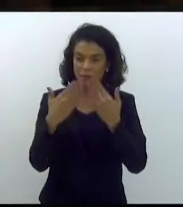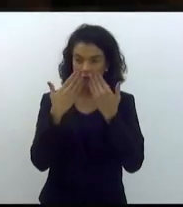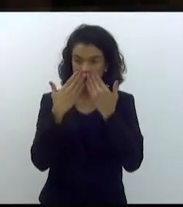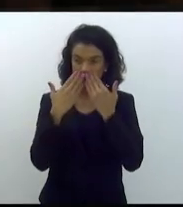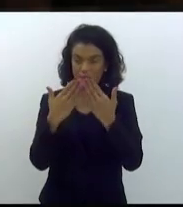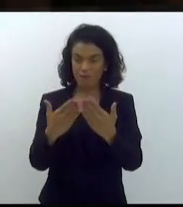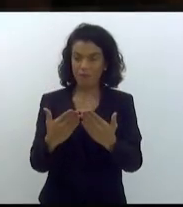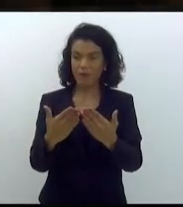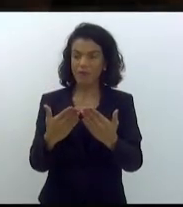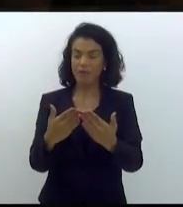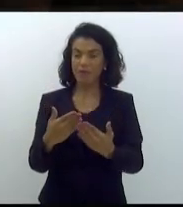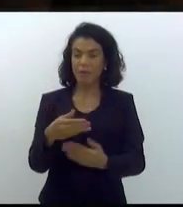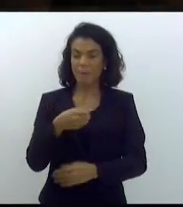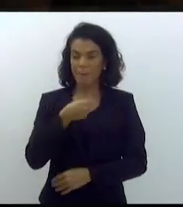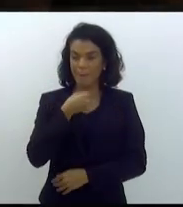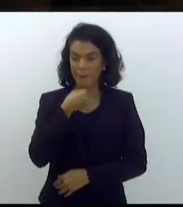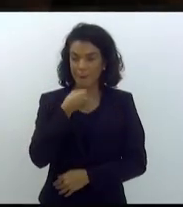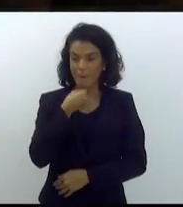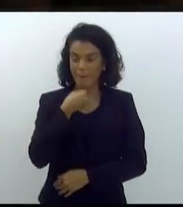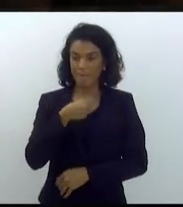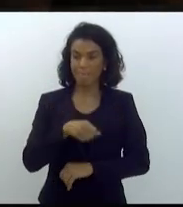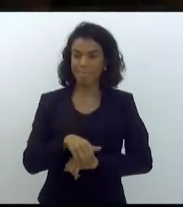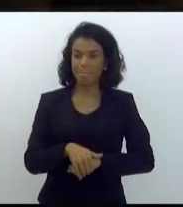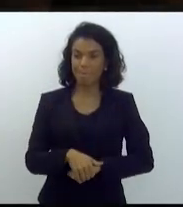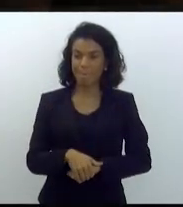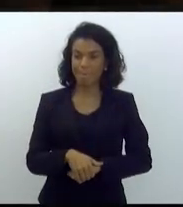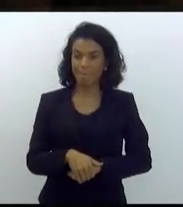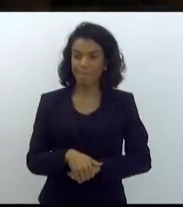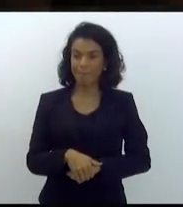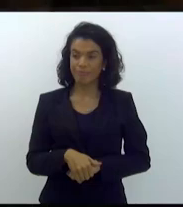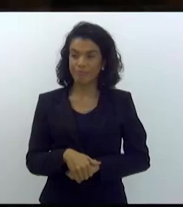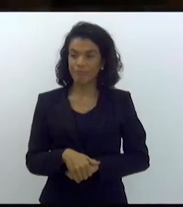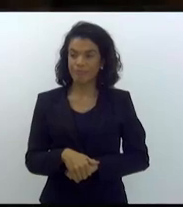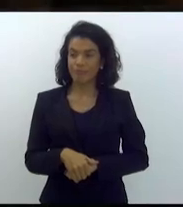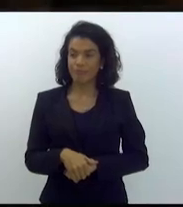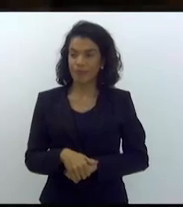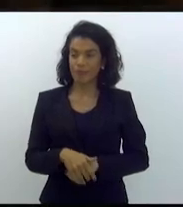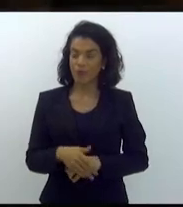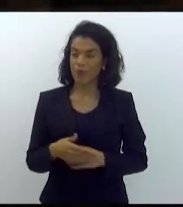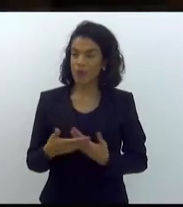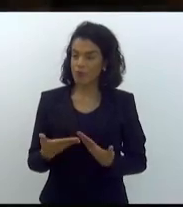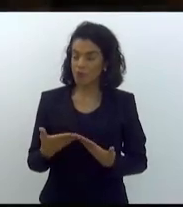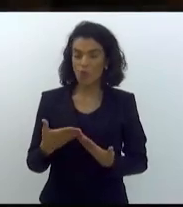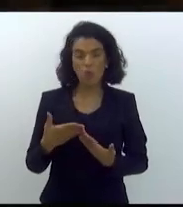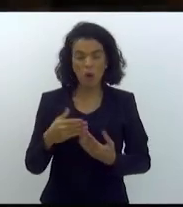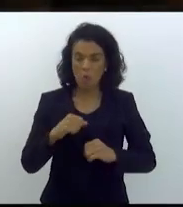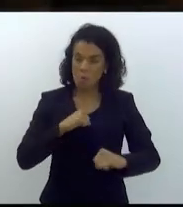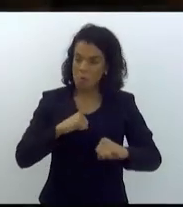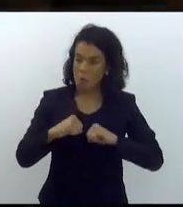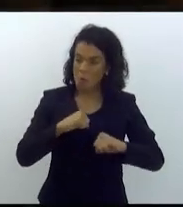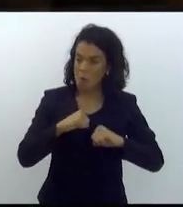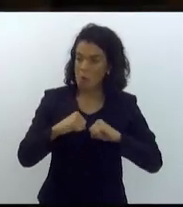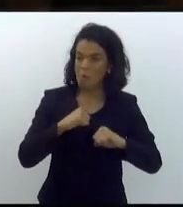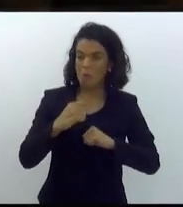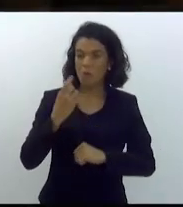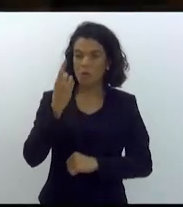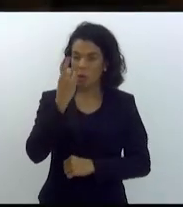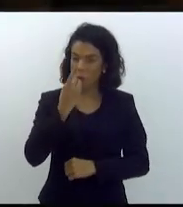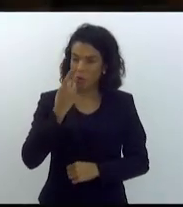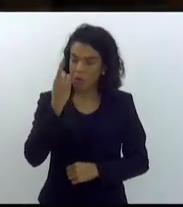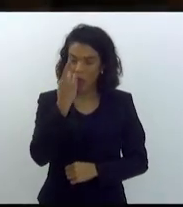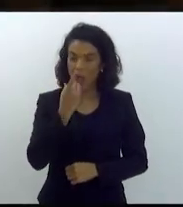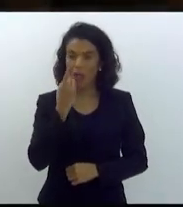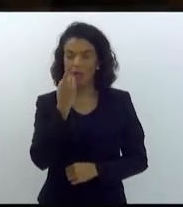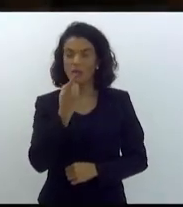a esse púlpito uma brava parlamentar que